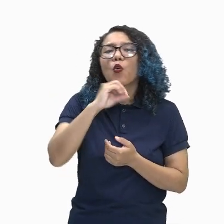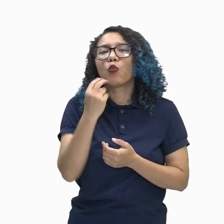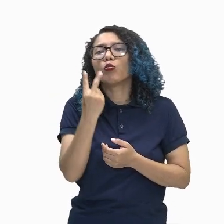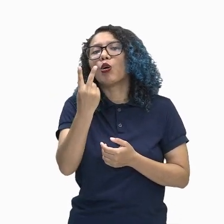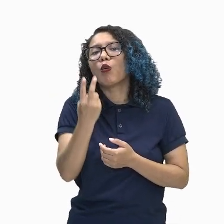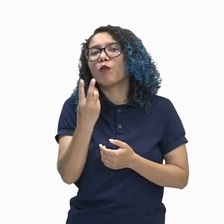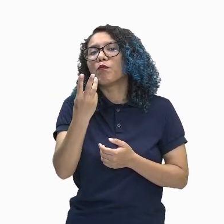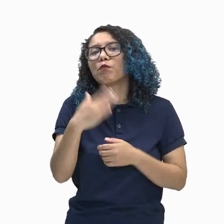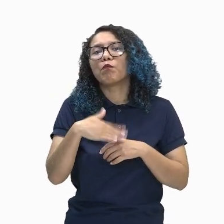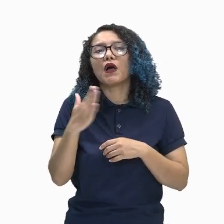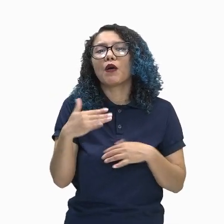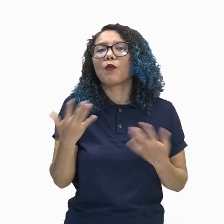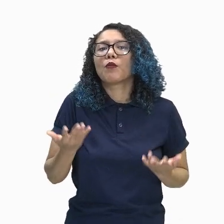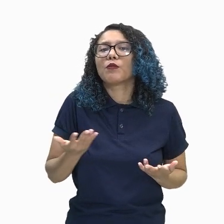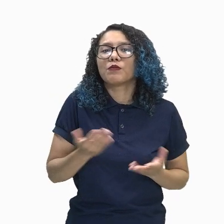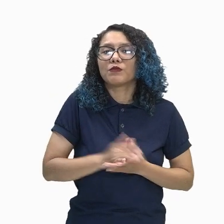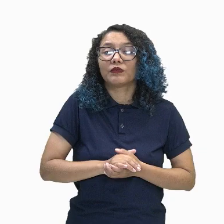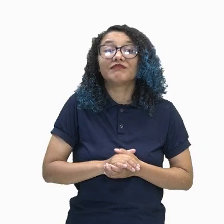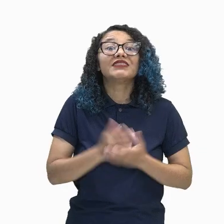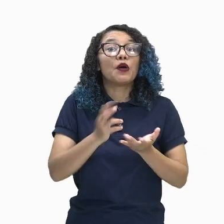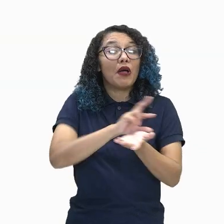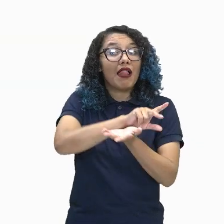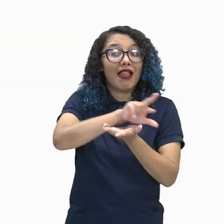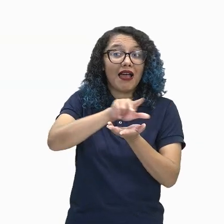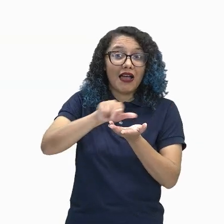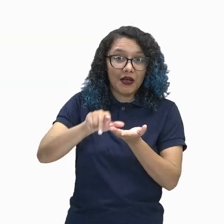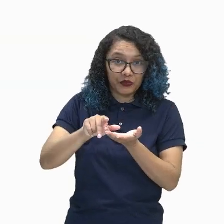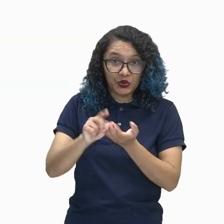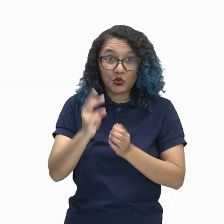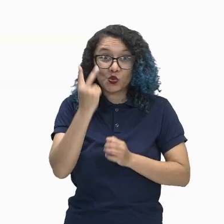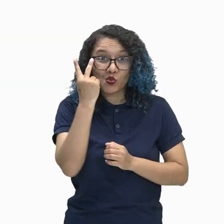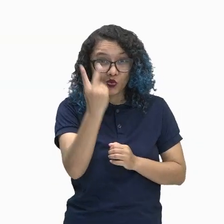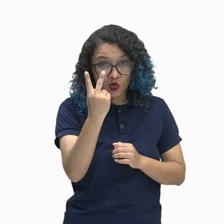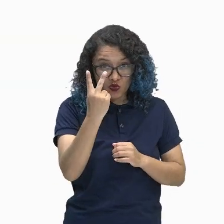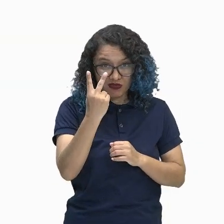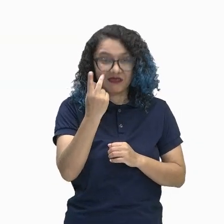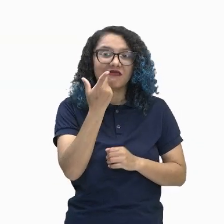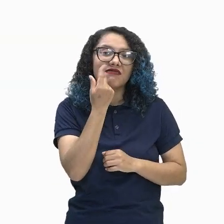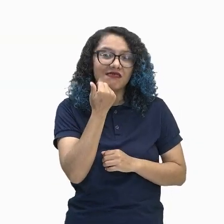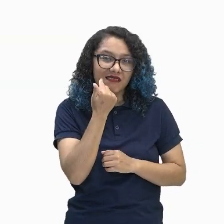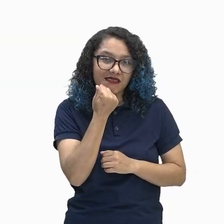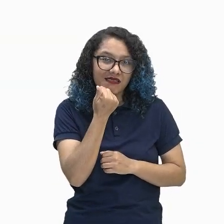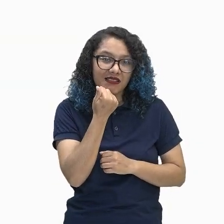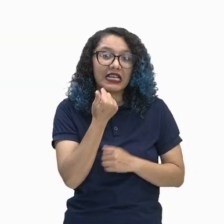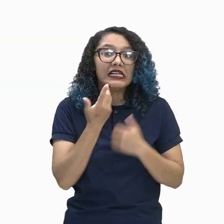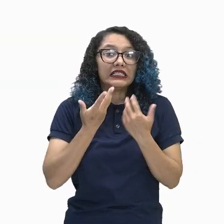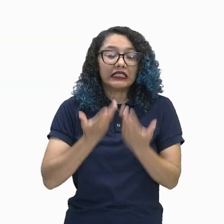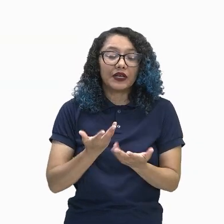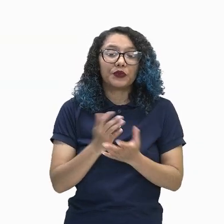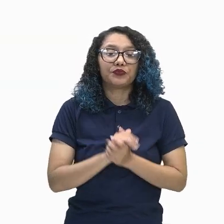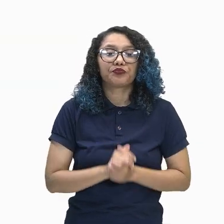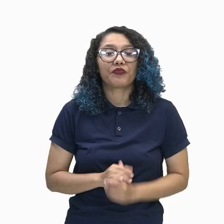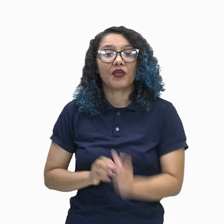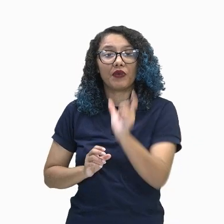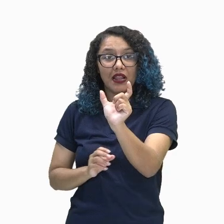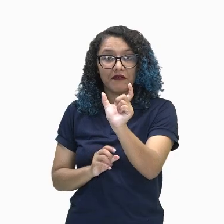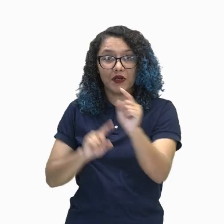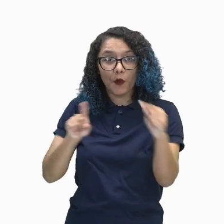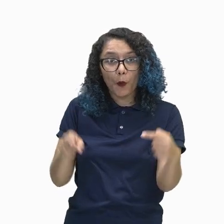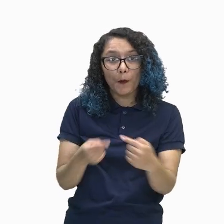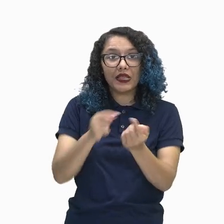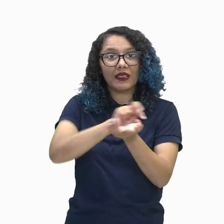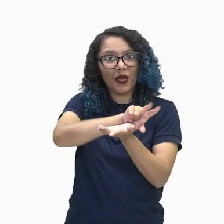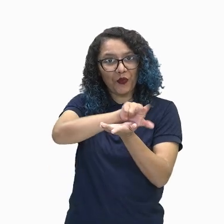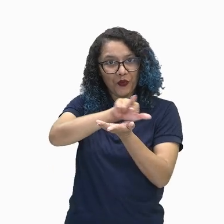lápis. Percebo que eu tenho vários, 2 lápis. Então, a palavra lápis está no plural